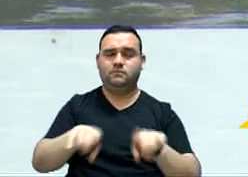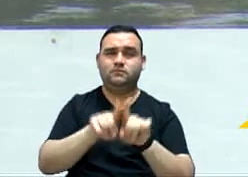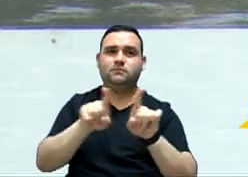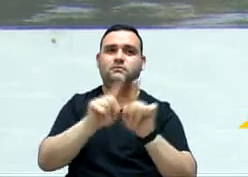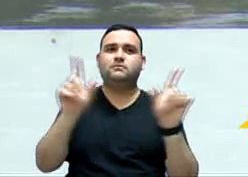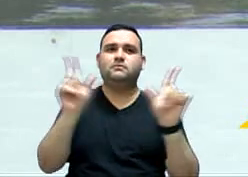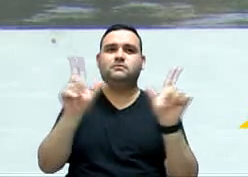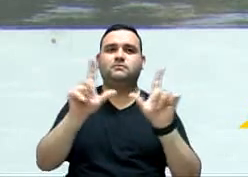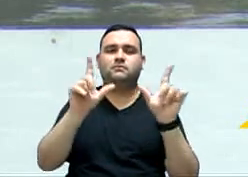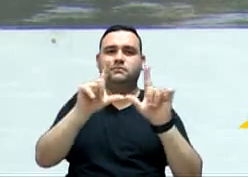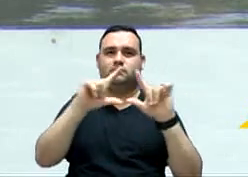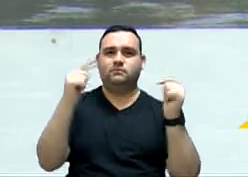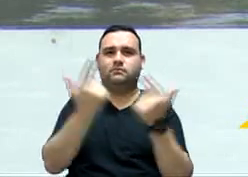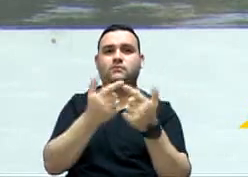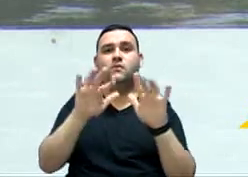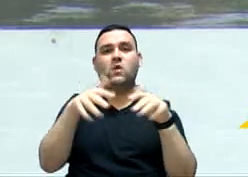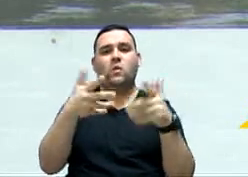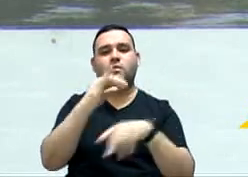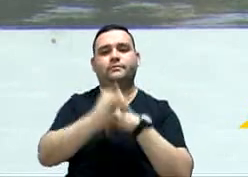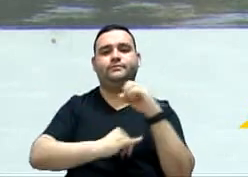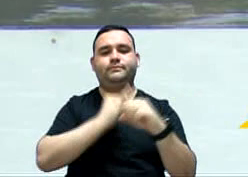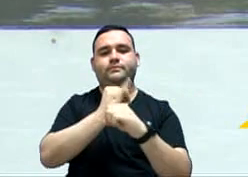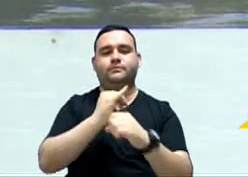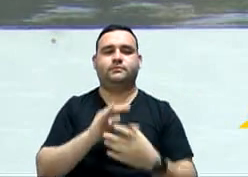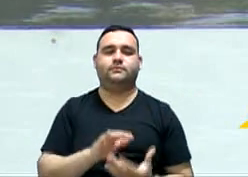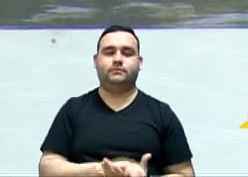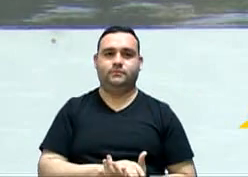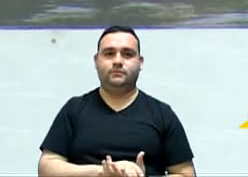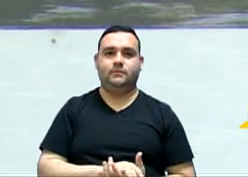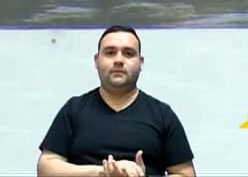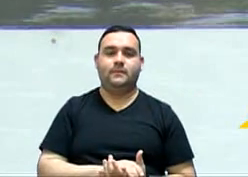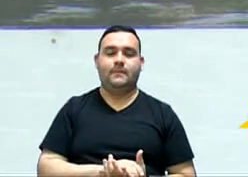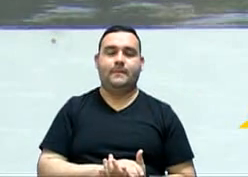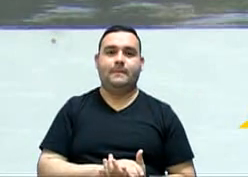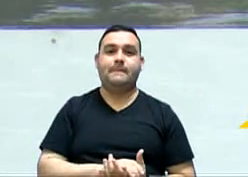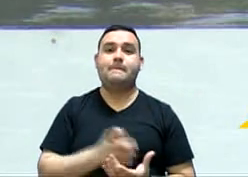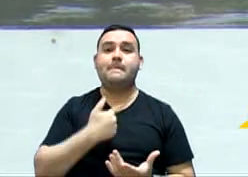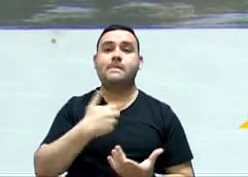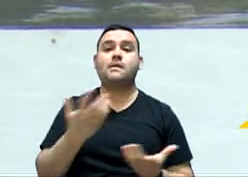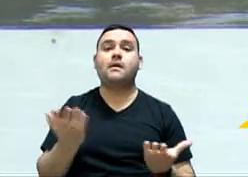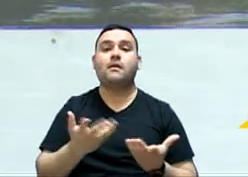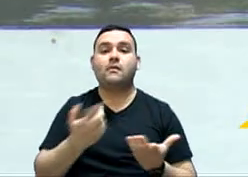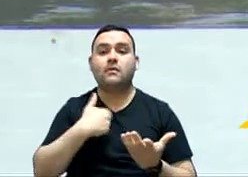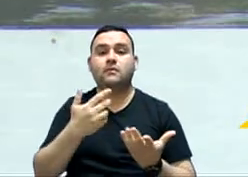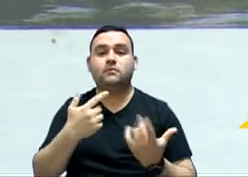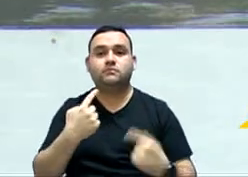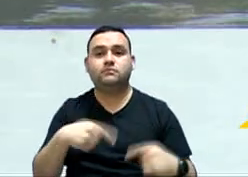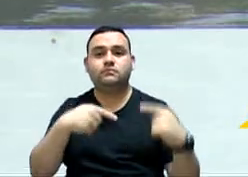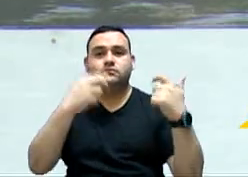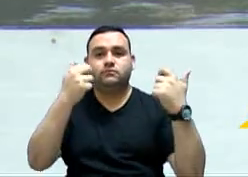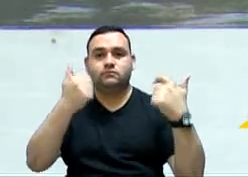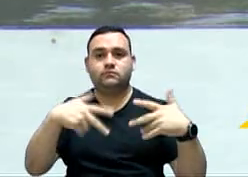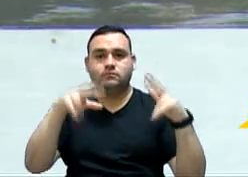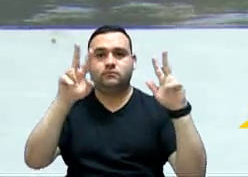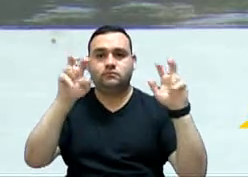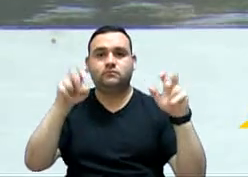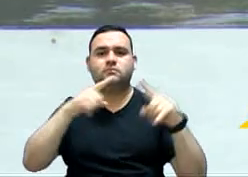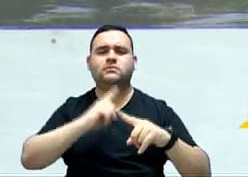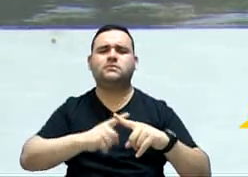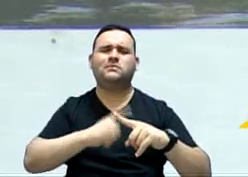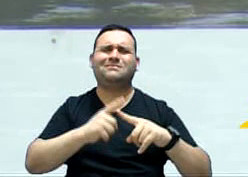pela TV Legislativa ou pela web. Eu trago aqui uma discussão